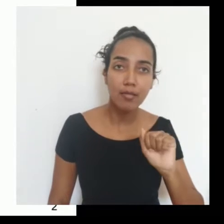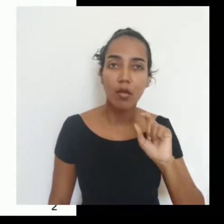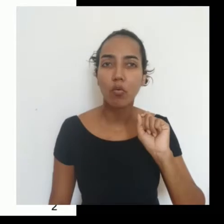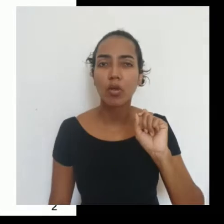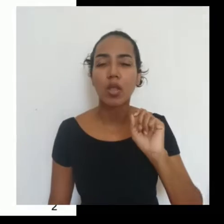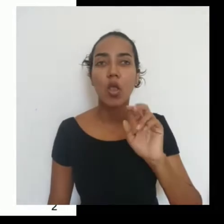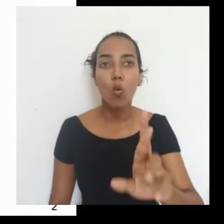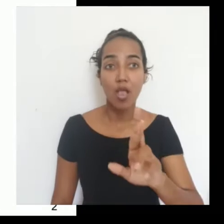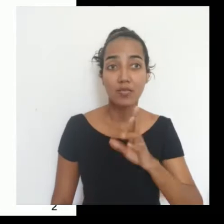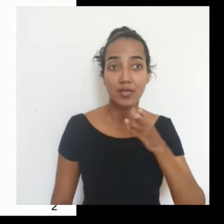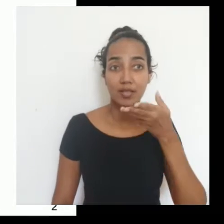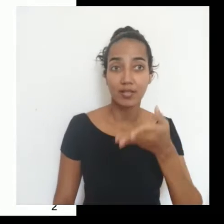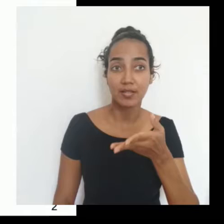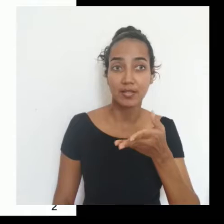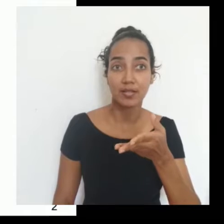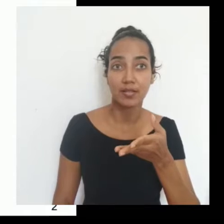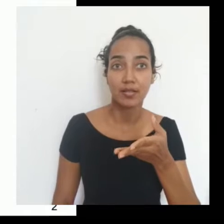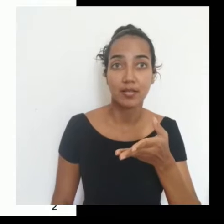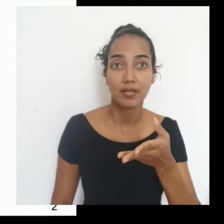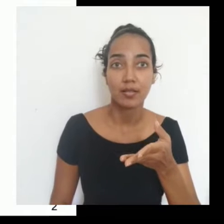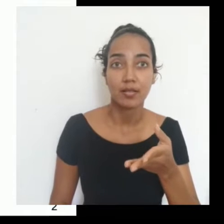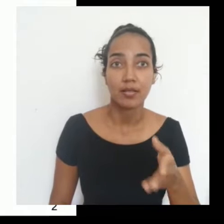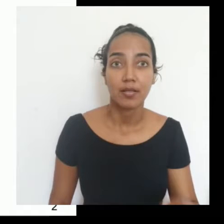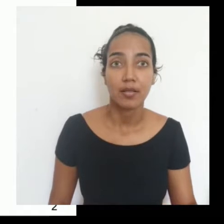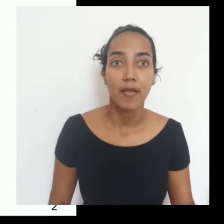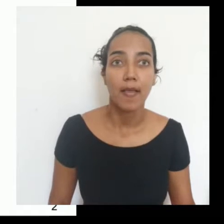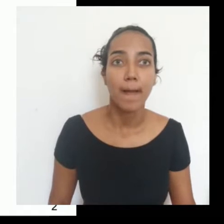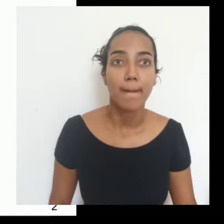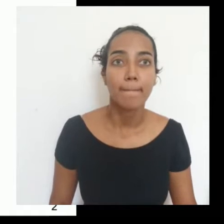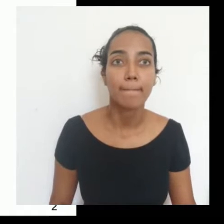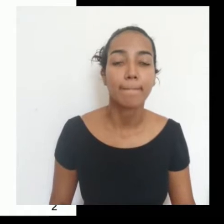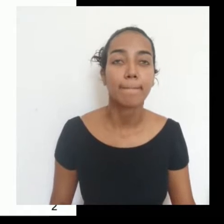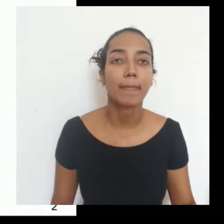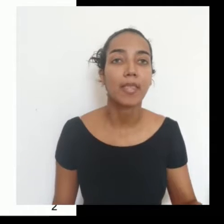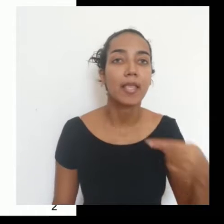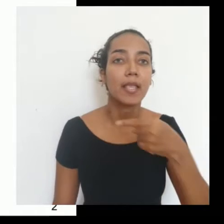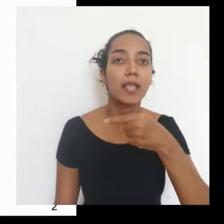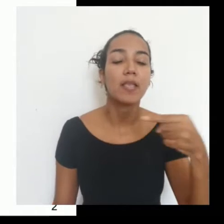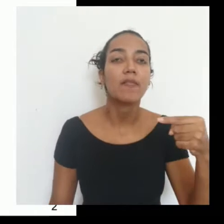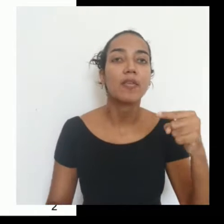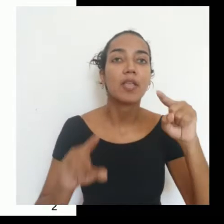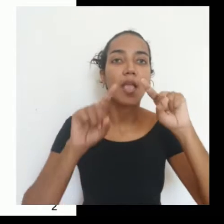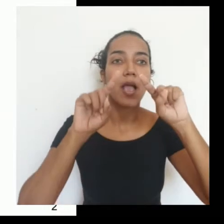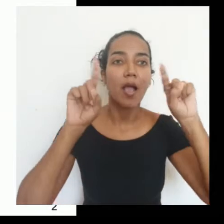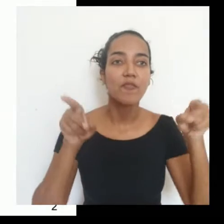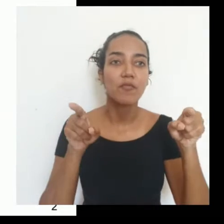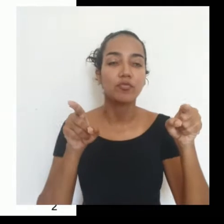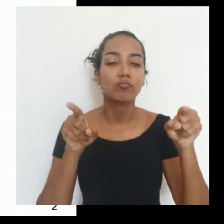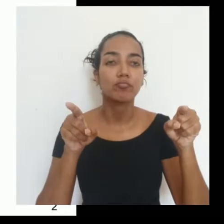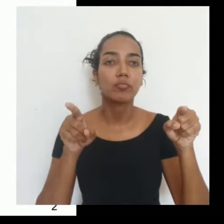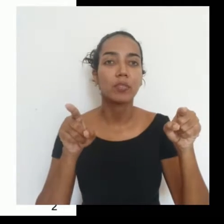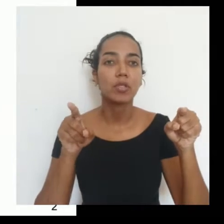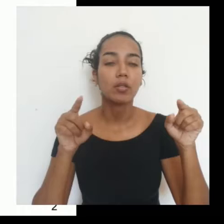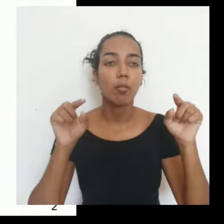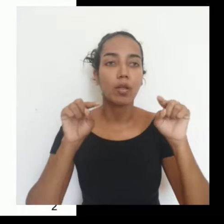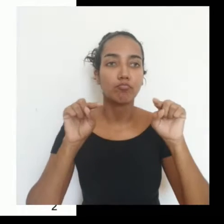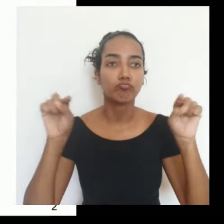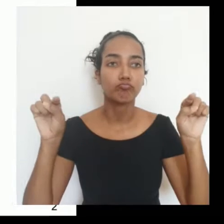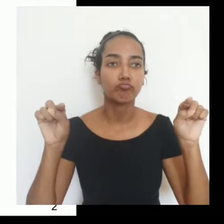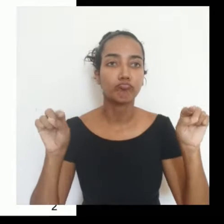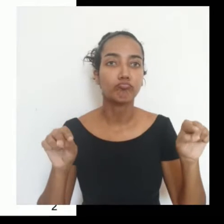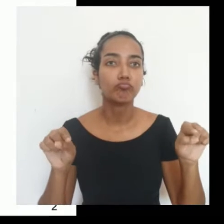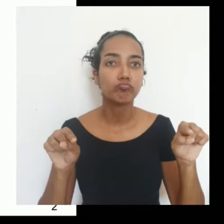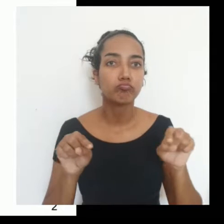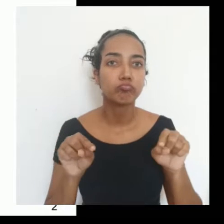ser um boolean. If, abre e fecha parênteses, abre e fecha chaves, e aqui tem o corpo do if.